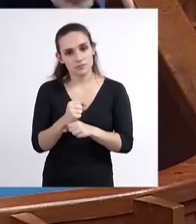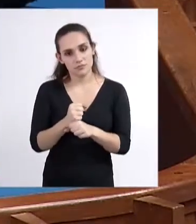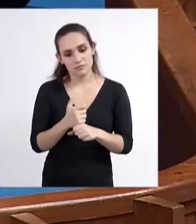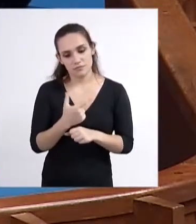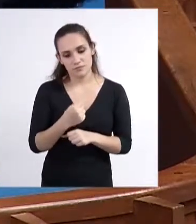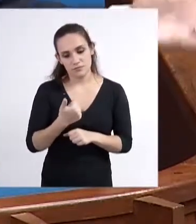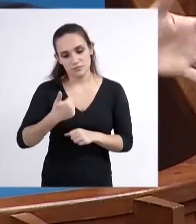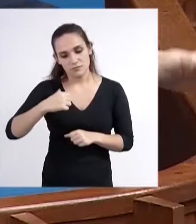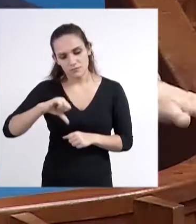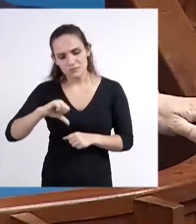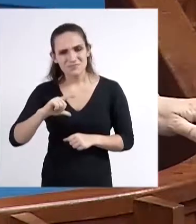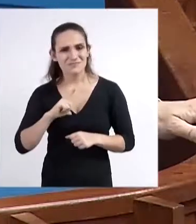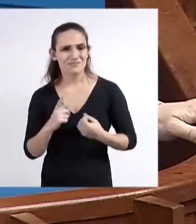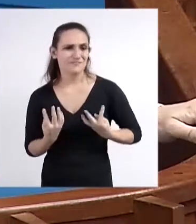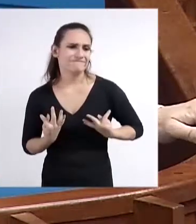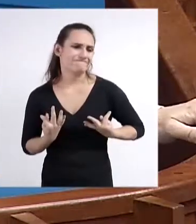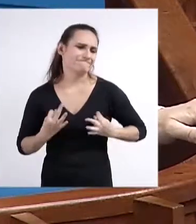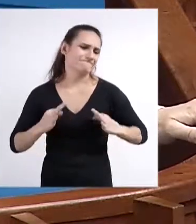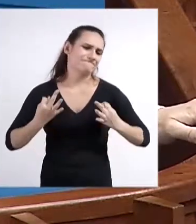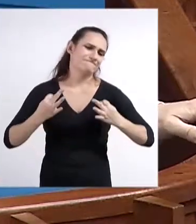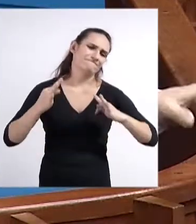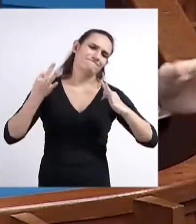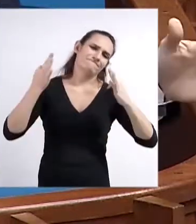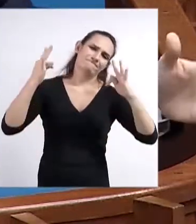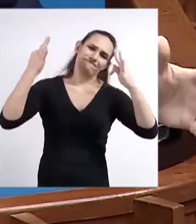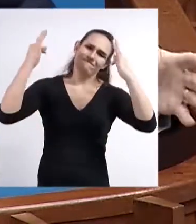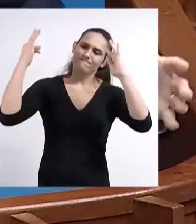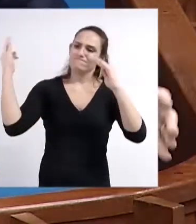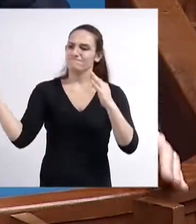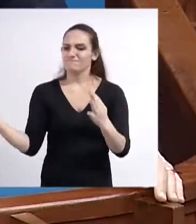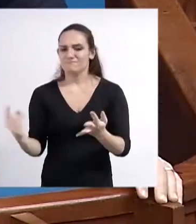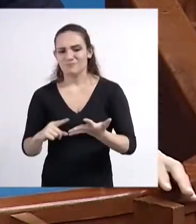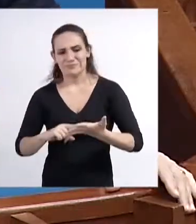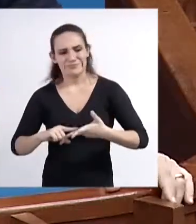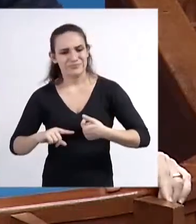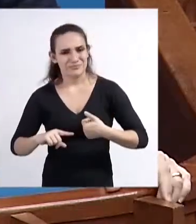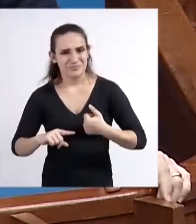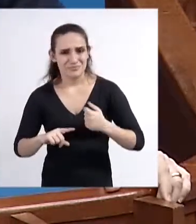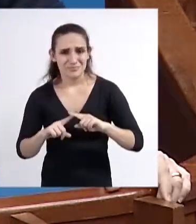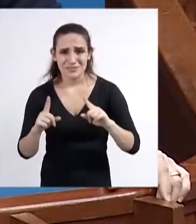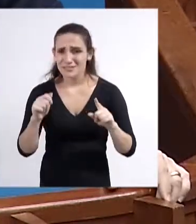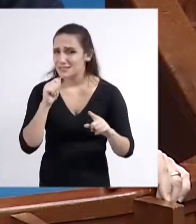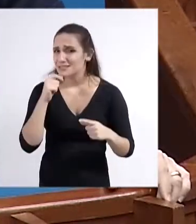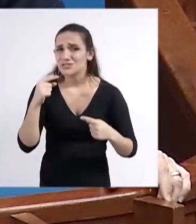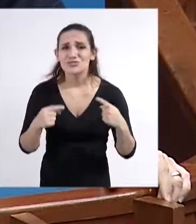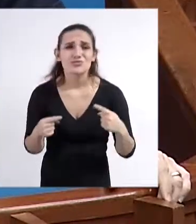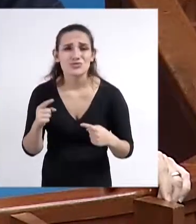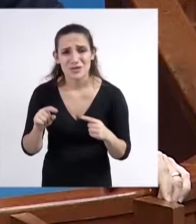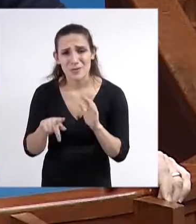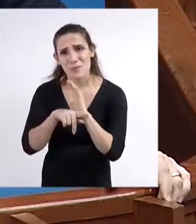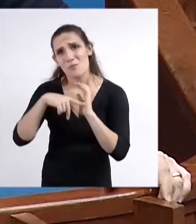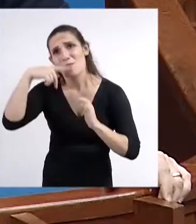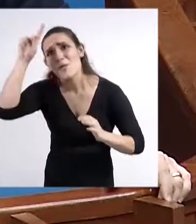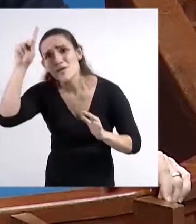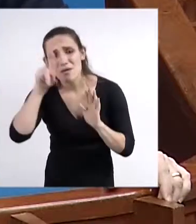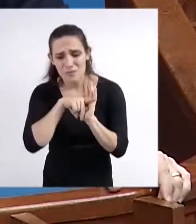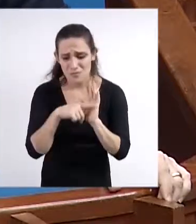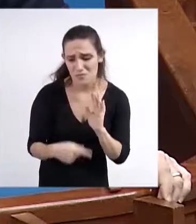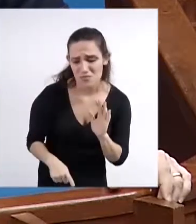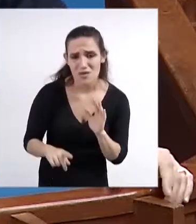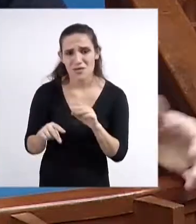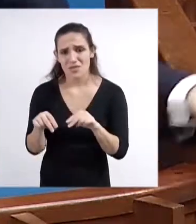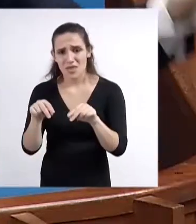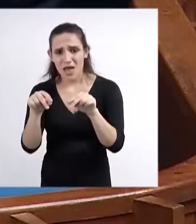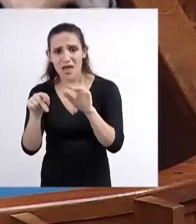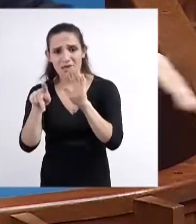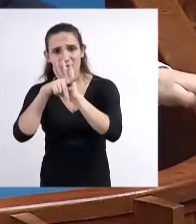com tantas tecnologias, nós estarmos discutindo ainda